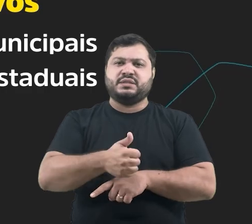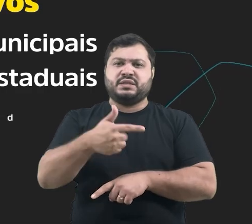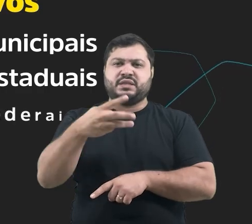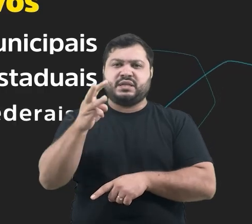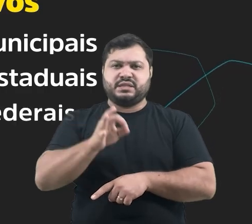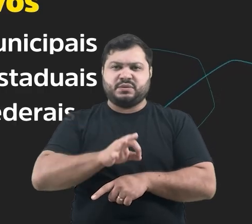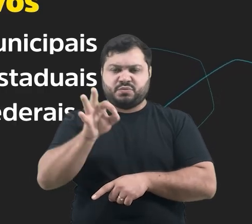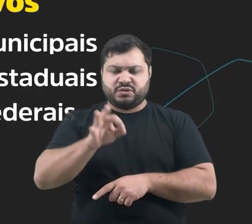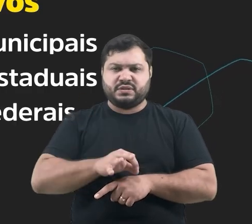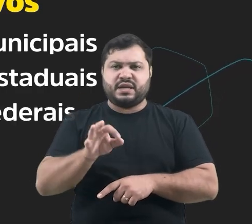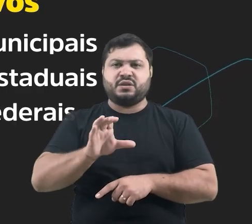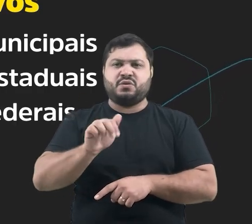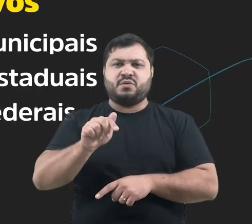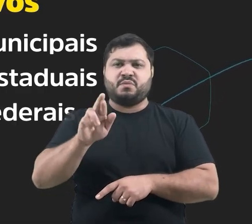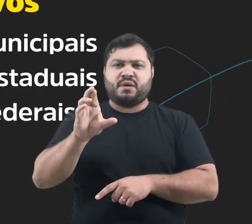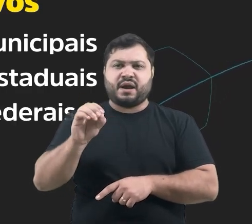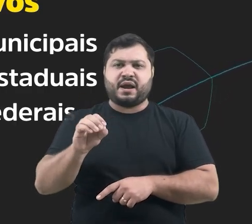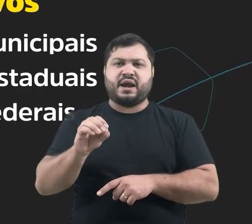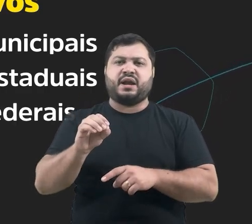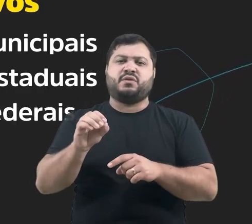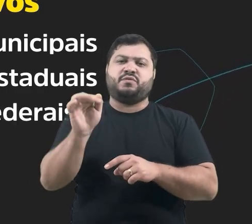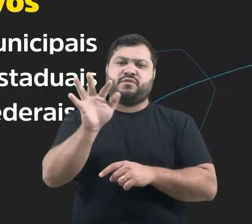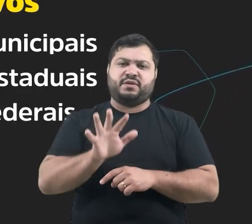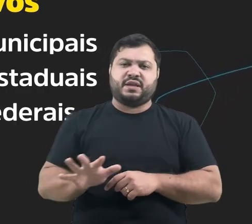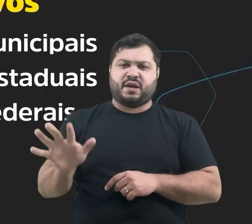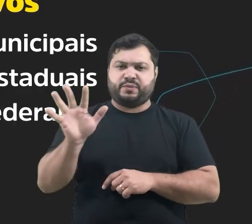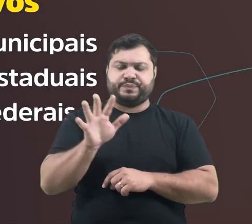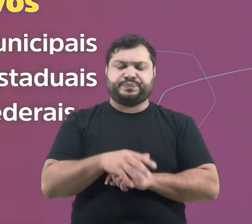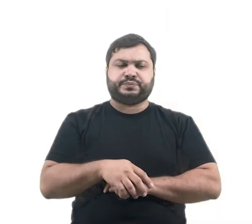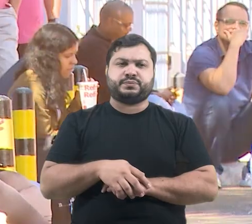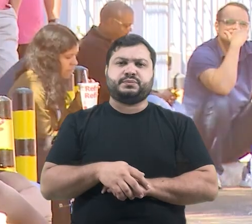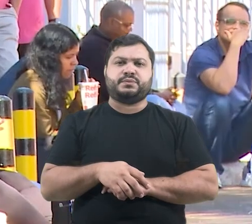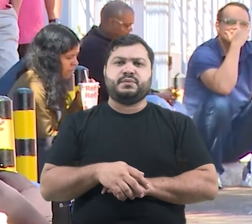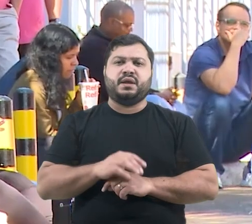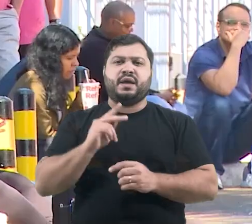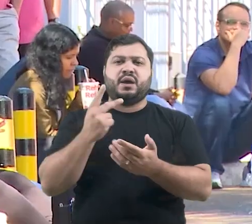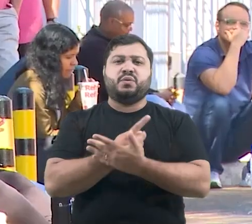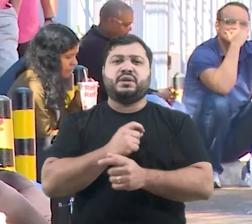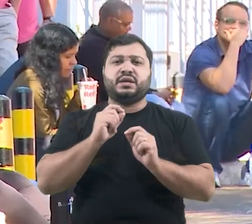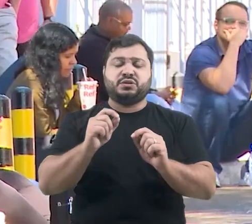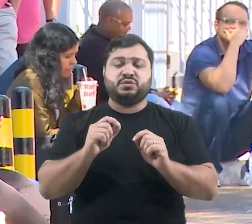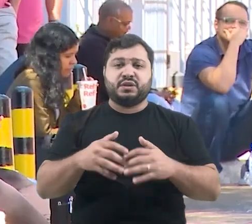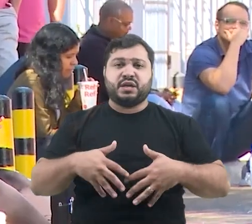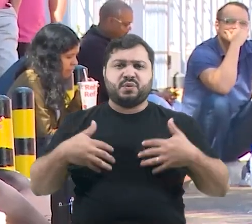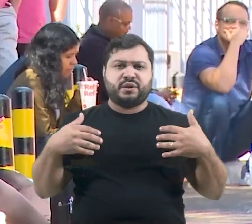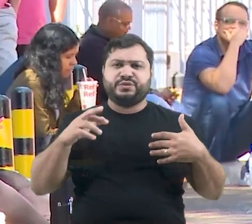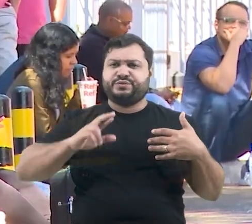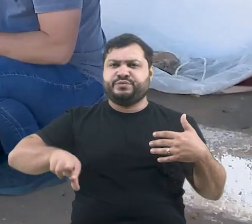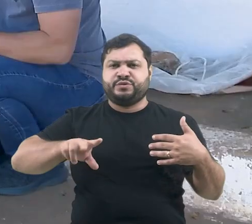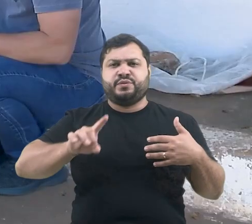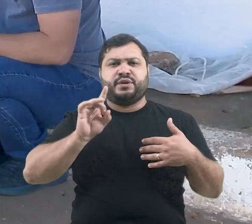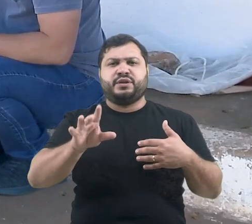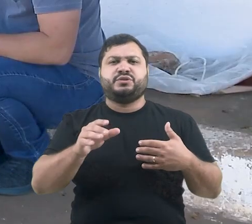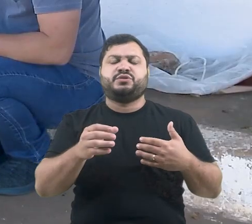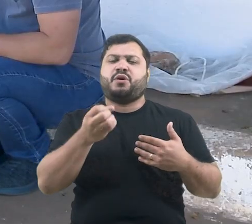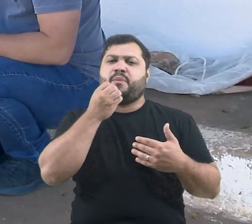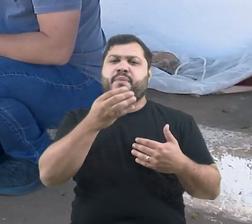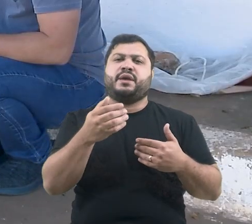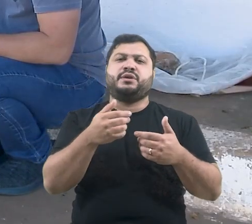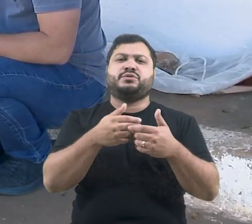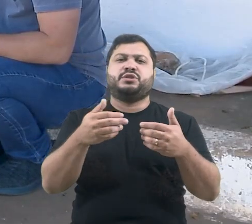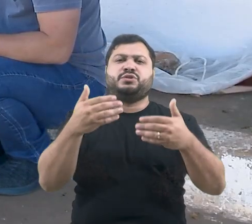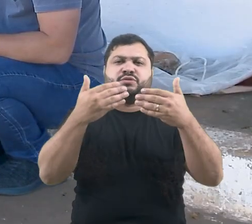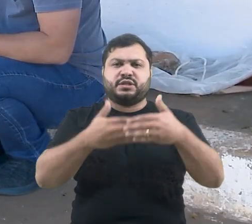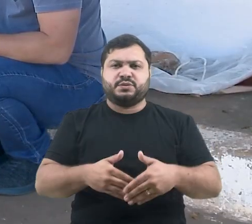estaduais e 13% para cargos em órgãos federais. Acontece que o êxito não se resume a